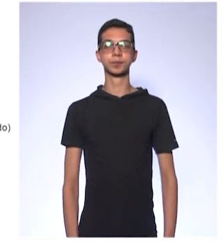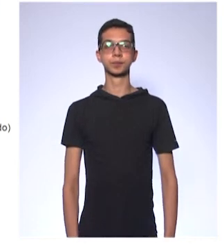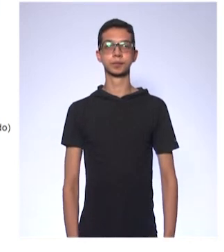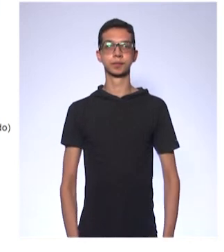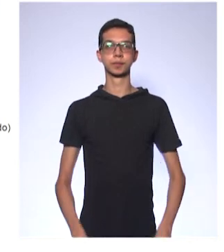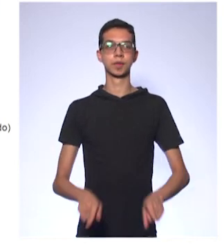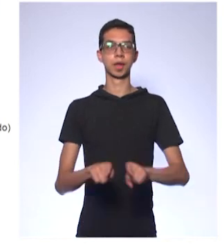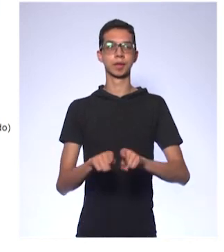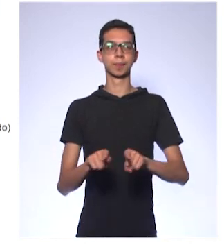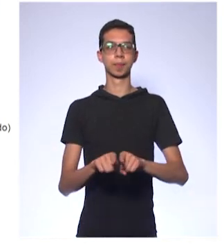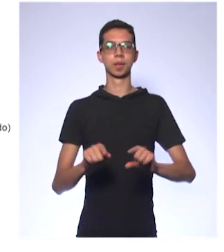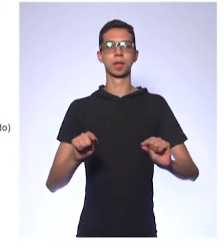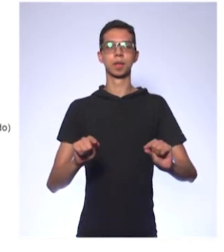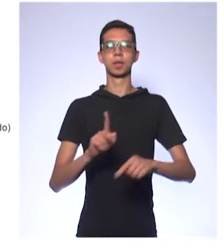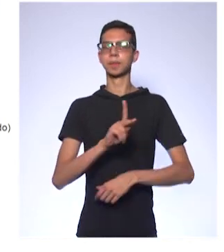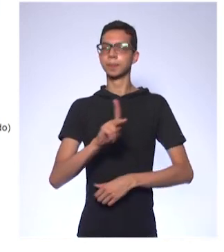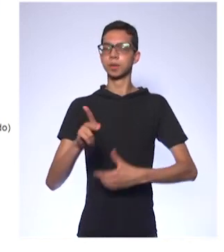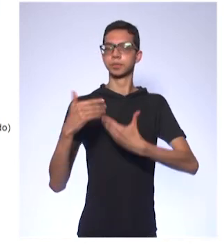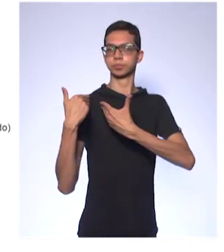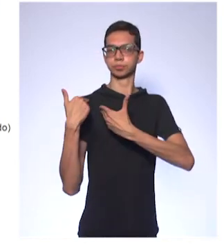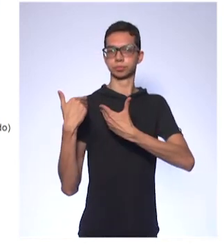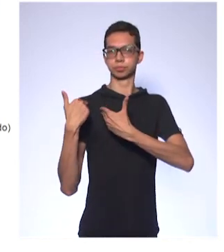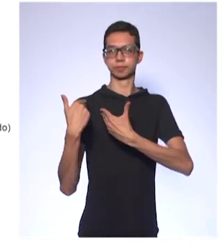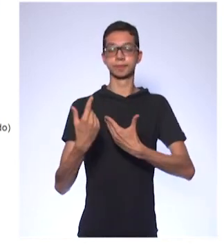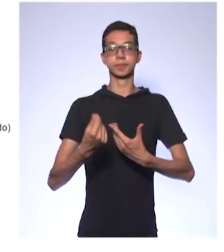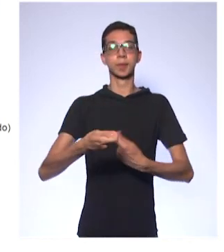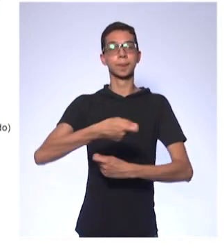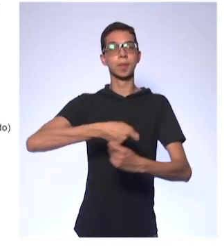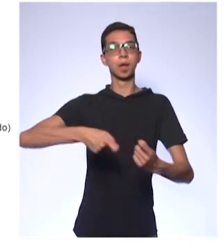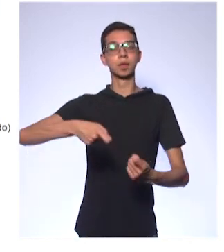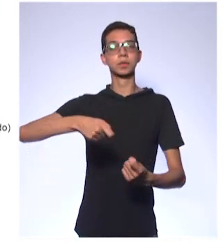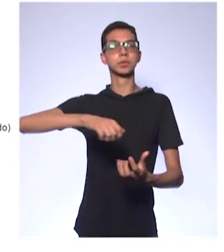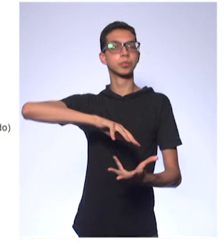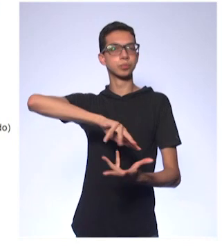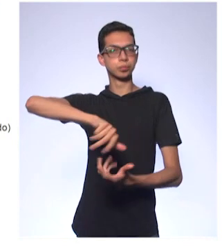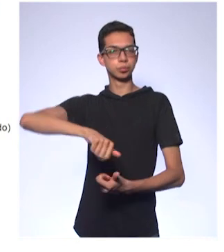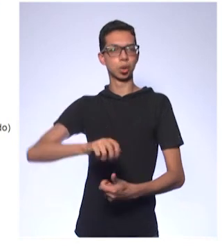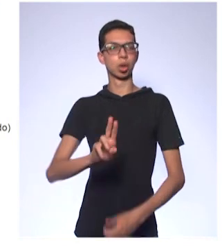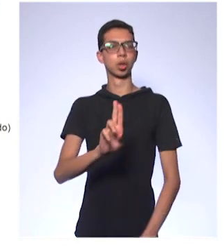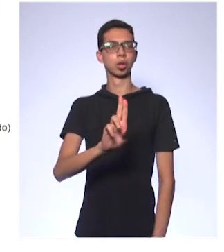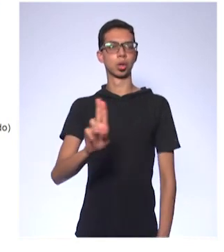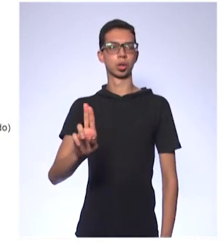responsável do mercado internacional, Jiang Yan.